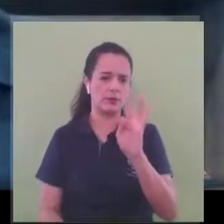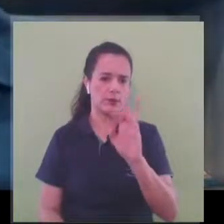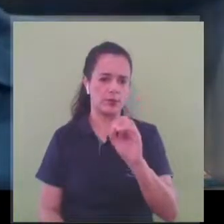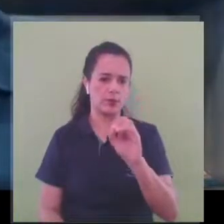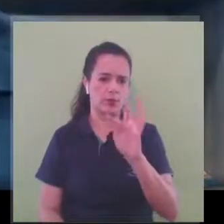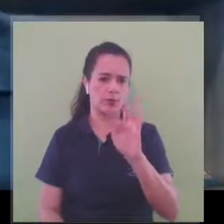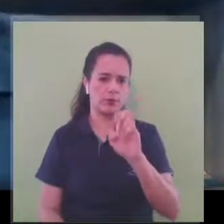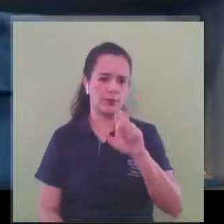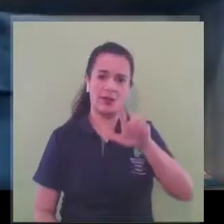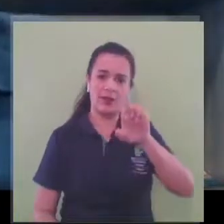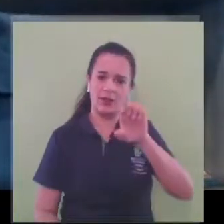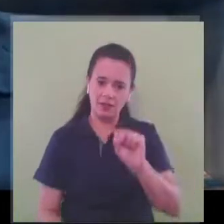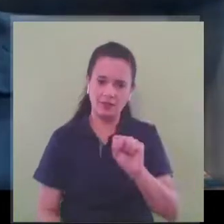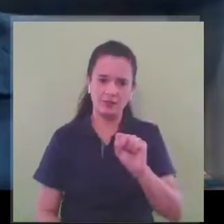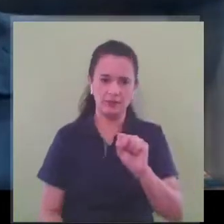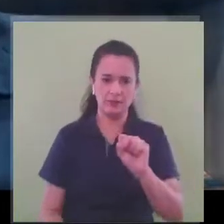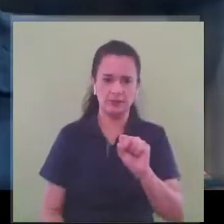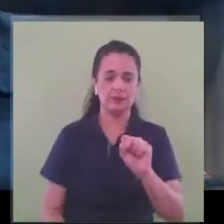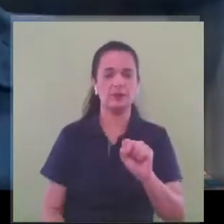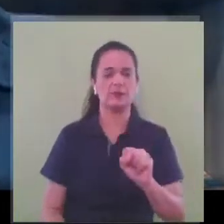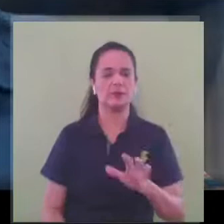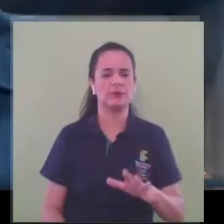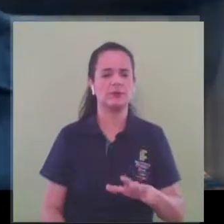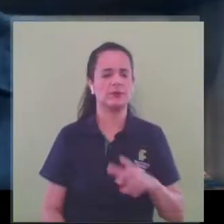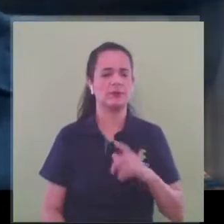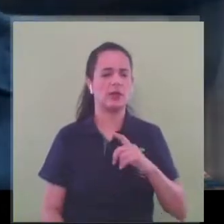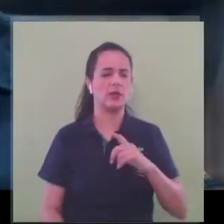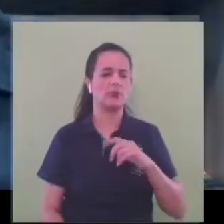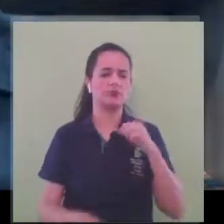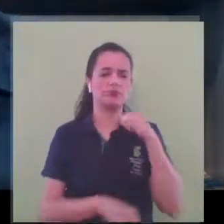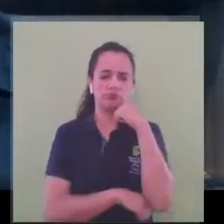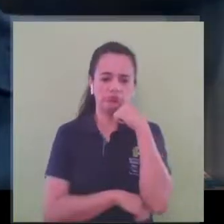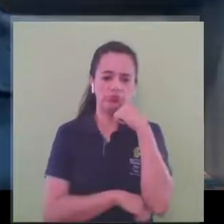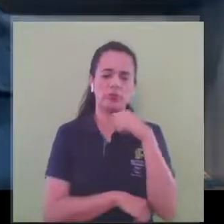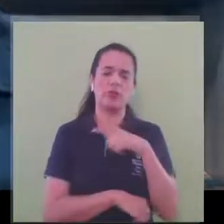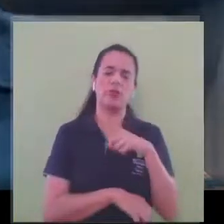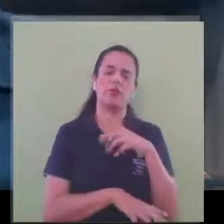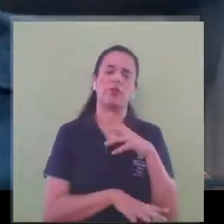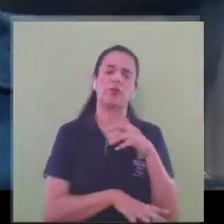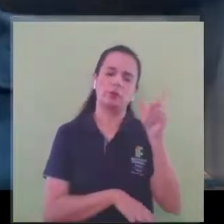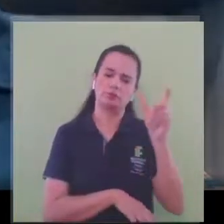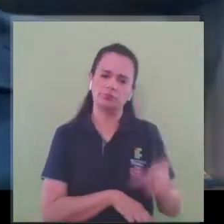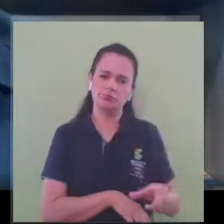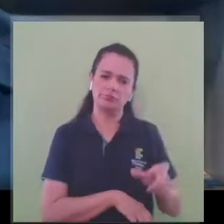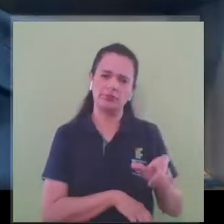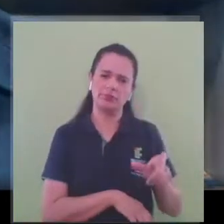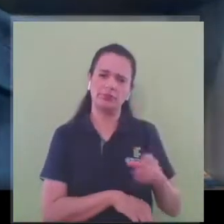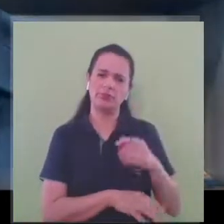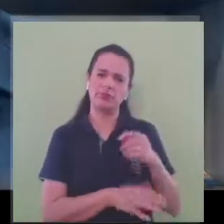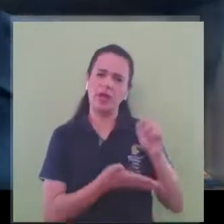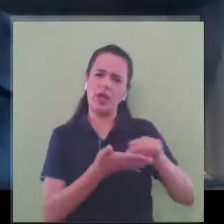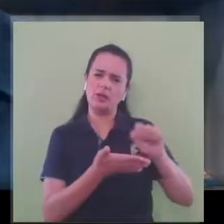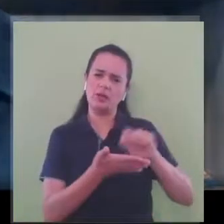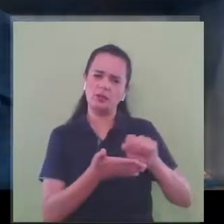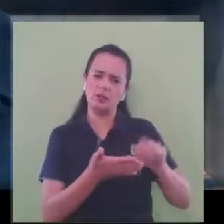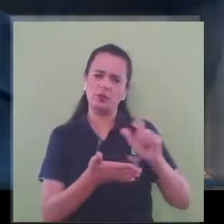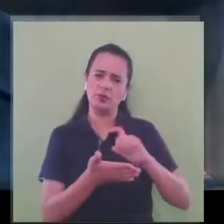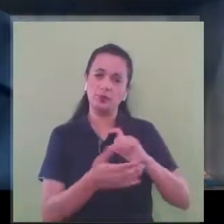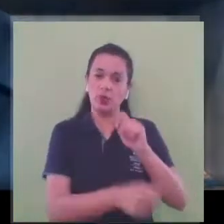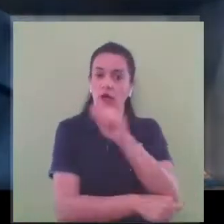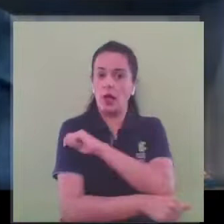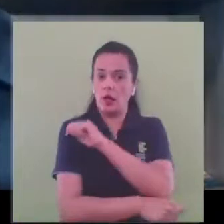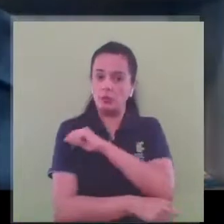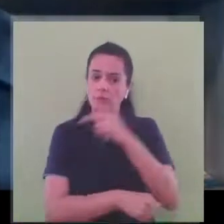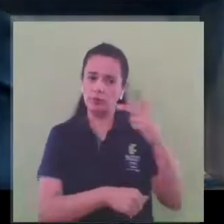anotações, né? Tanto é que as grandes obras do Aristóteles são anotações dos alunos dele, né? Então, na antiguidade, na Idade